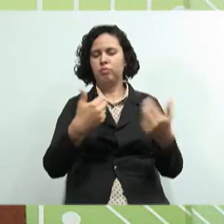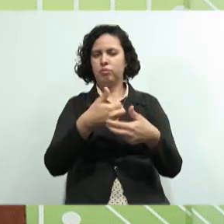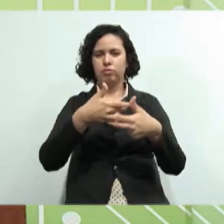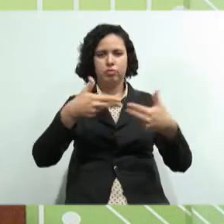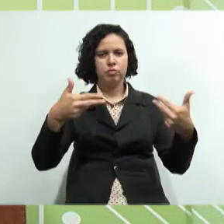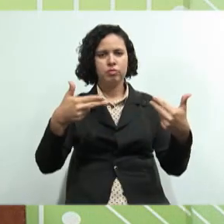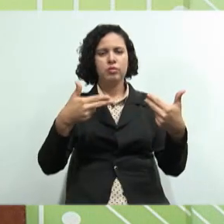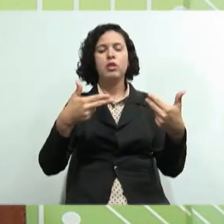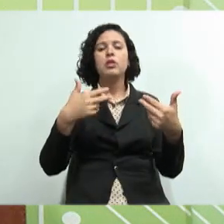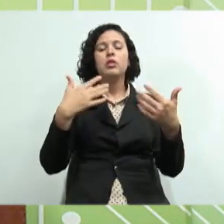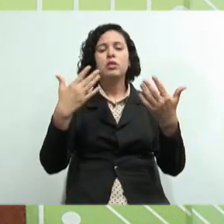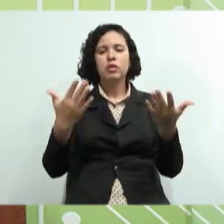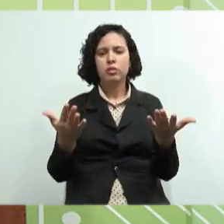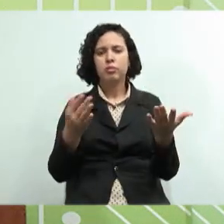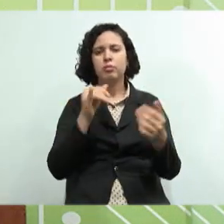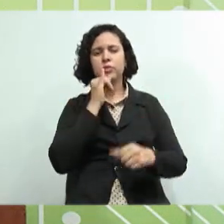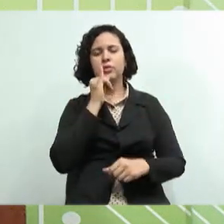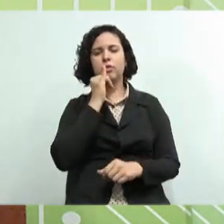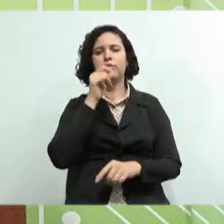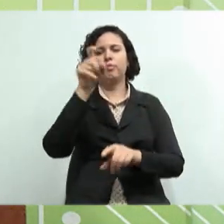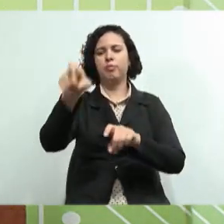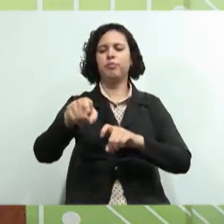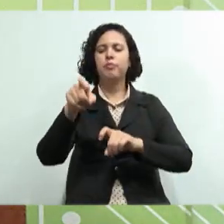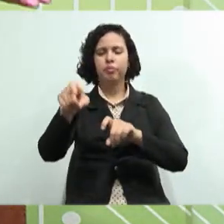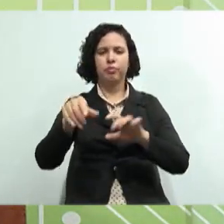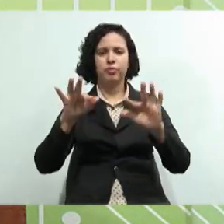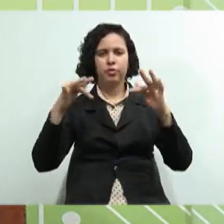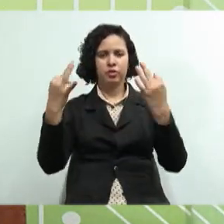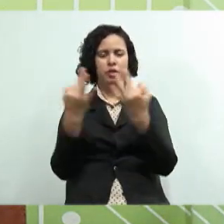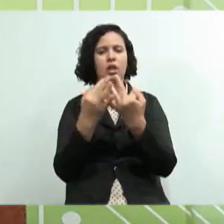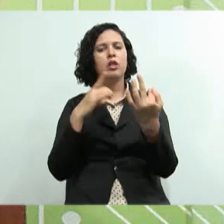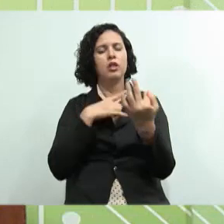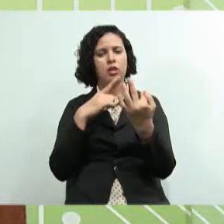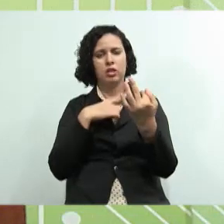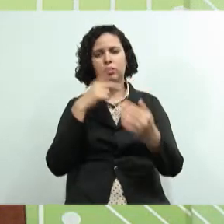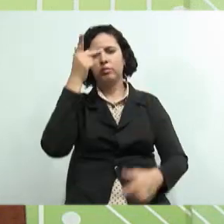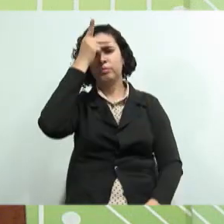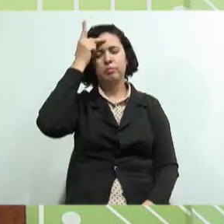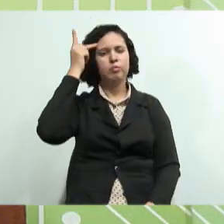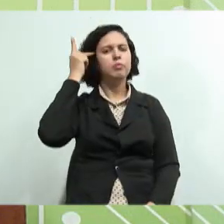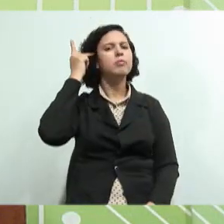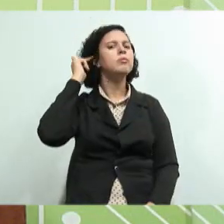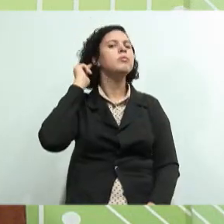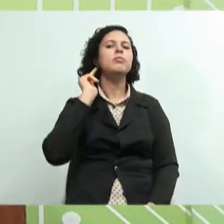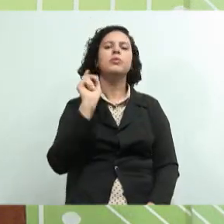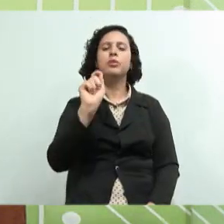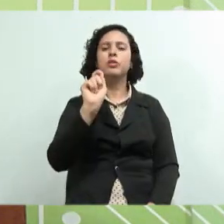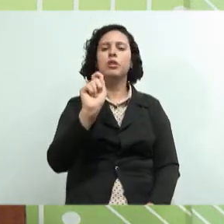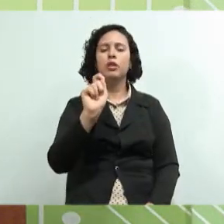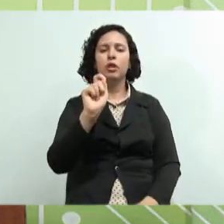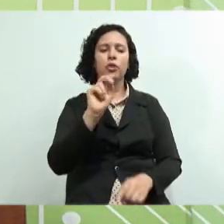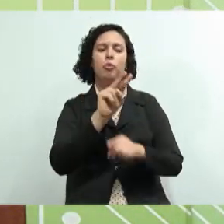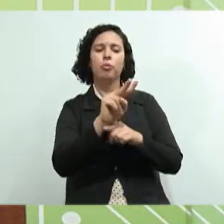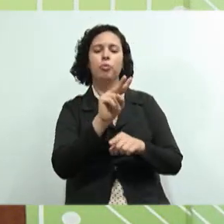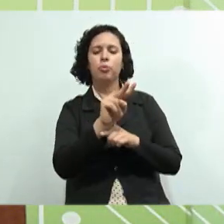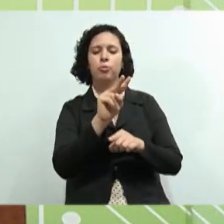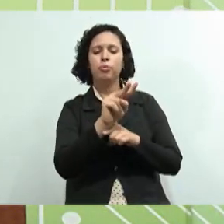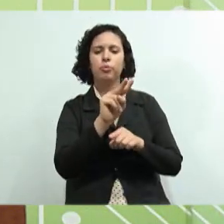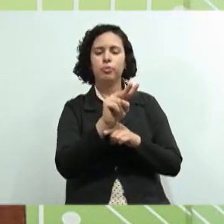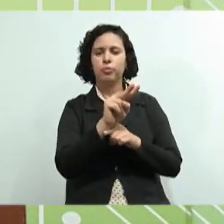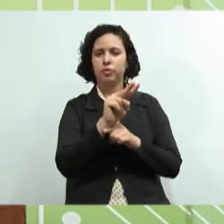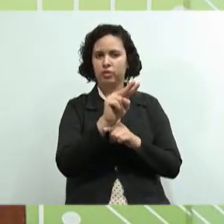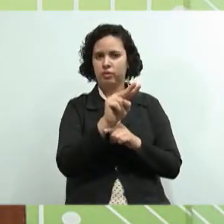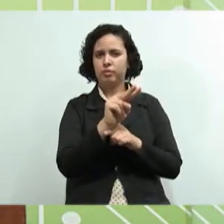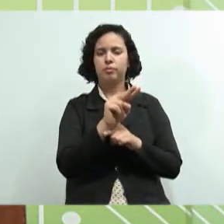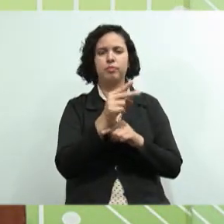agricultura familiar, eu tenho uma pessoa que, por exemplo, cuida de estoque de animais, seja gado, pode ser também cabritos, carneiros, pode